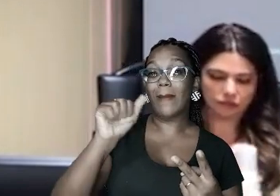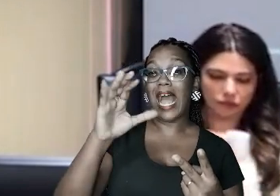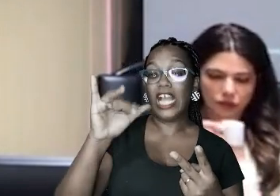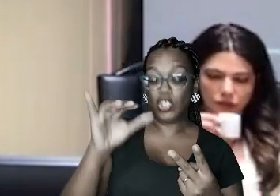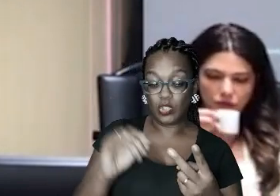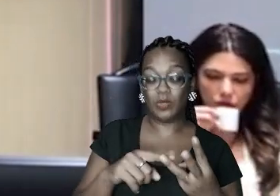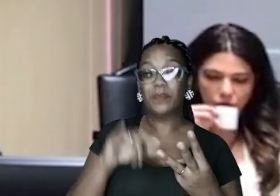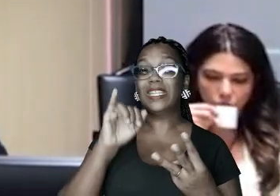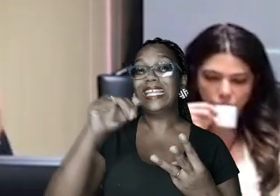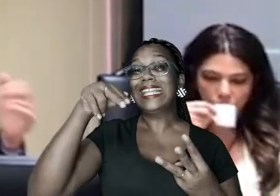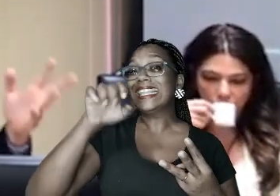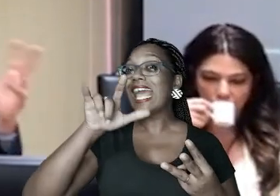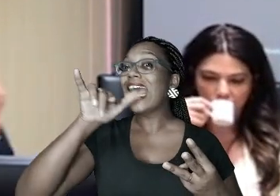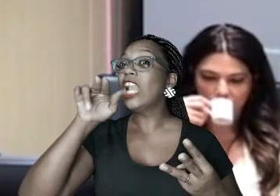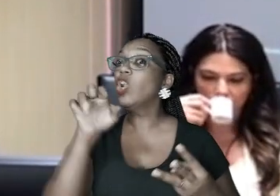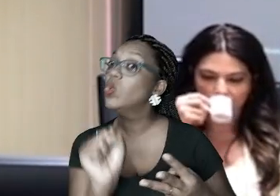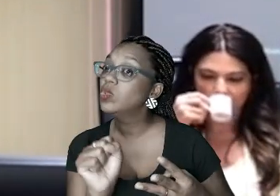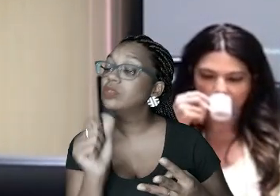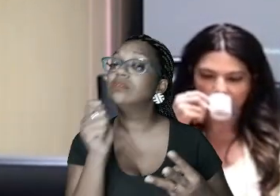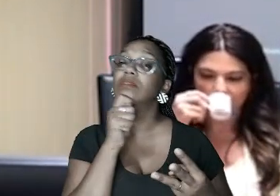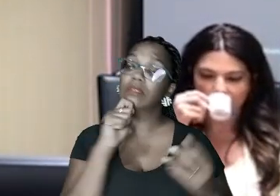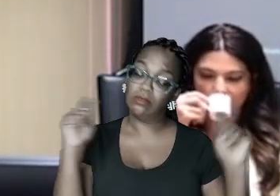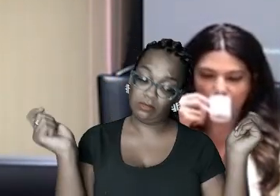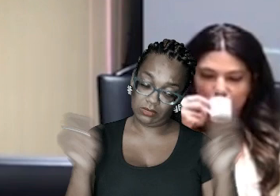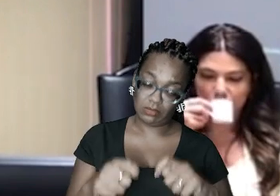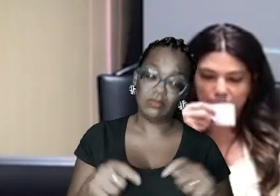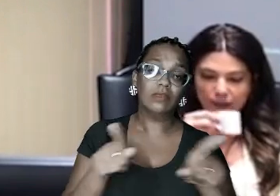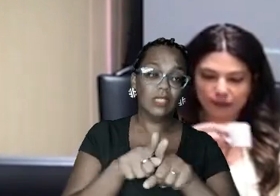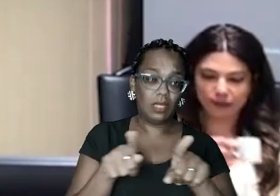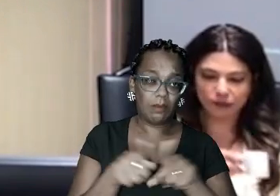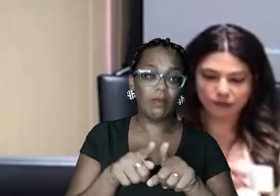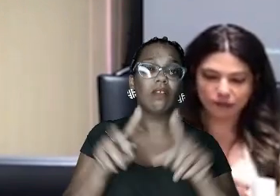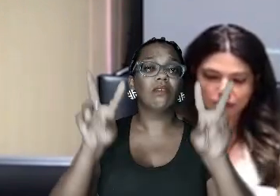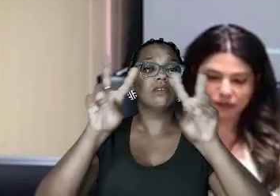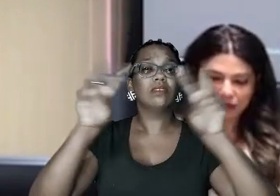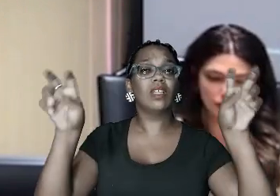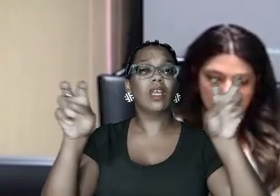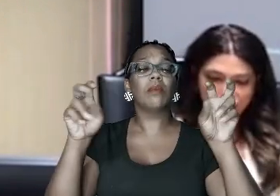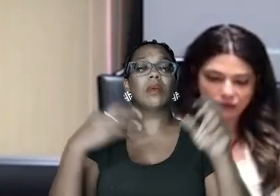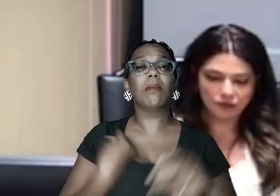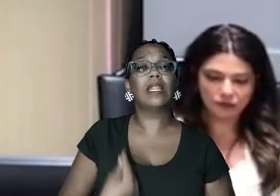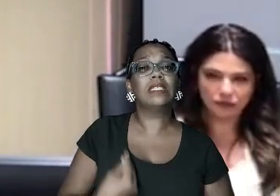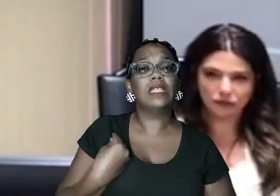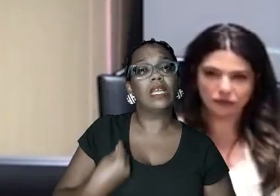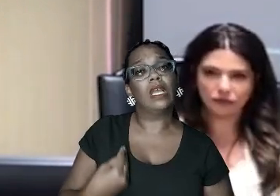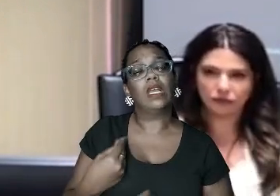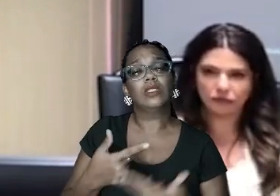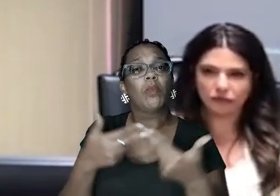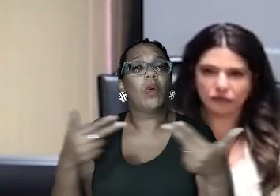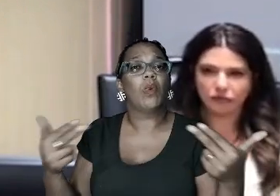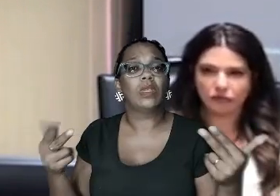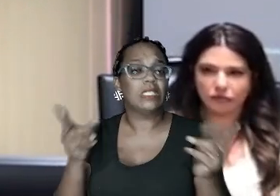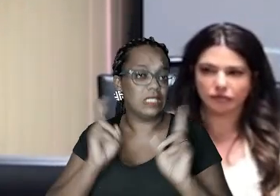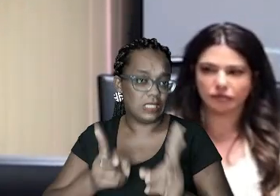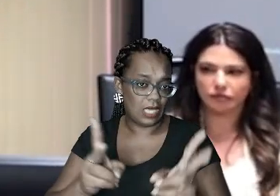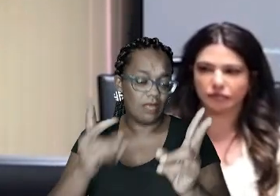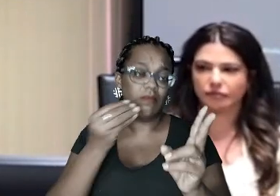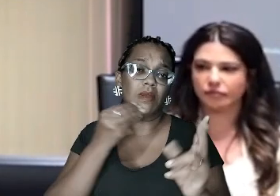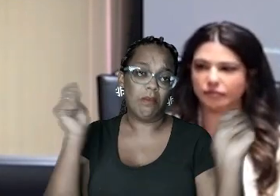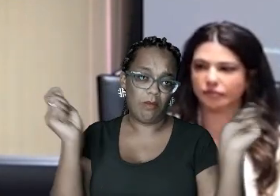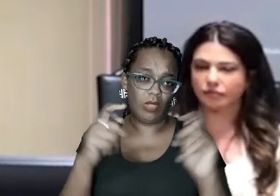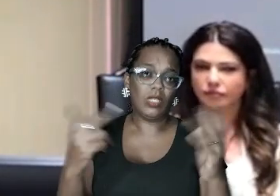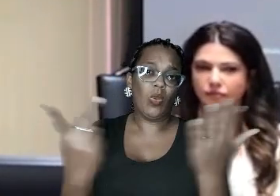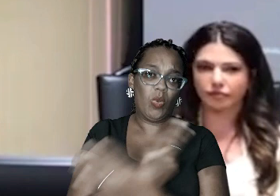em prédios assim também a reformasse méles né quando for de fato viável isso é em termos de presença